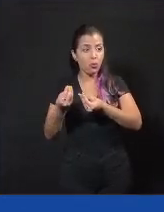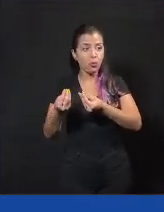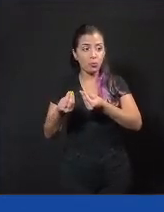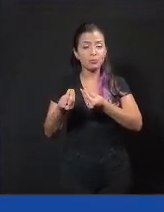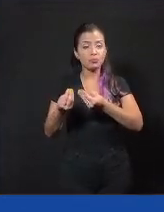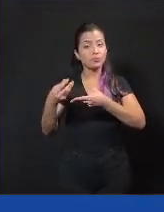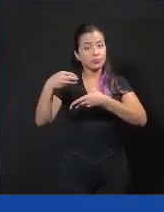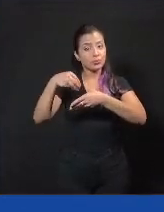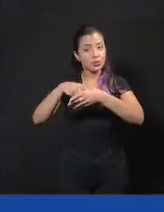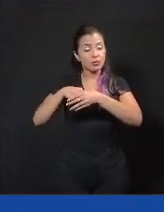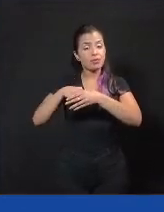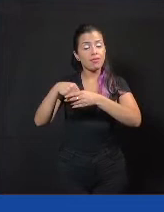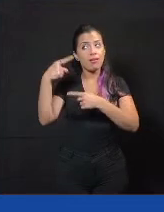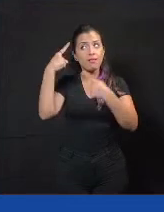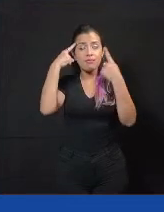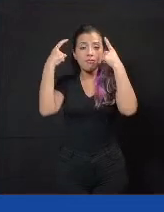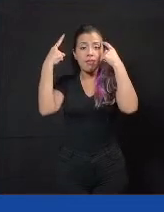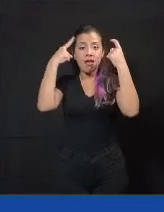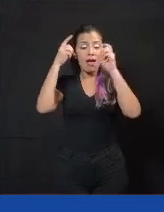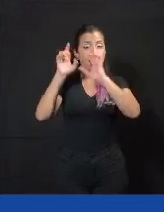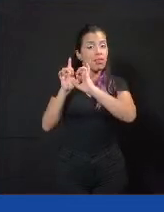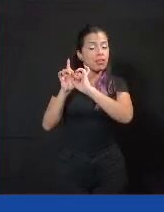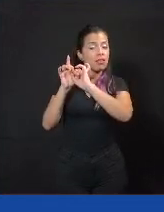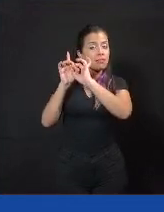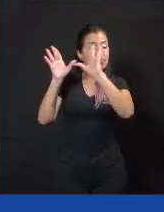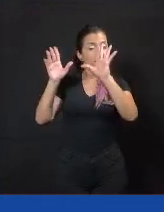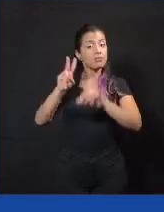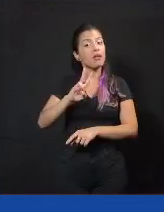ideias liberais, e a gente vai